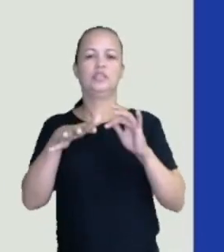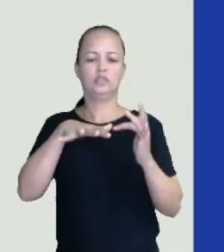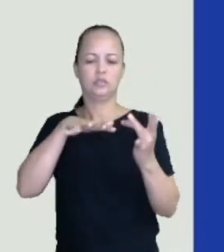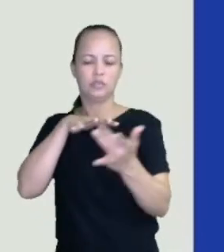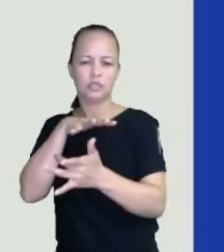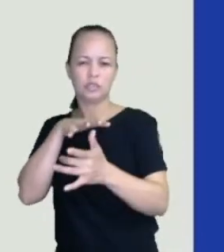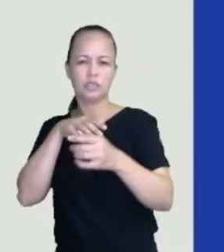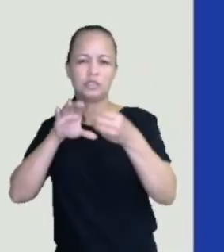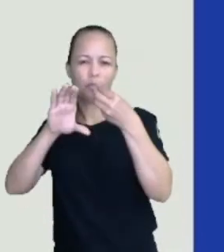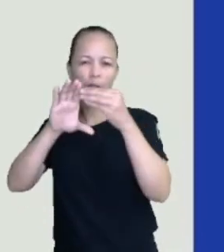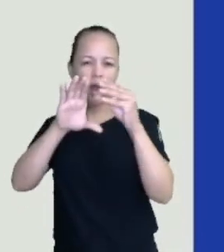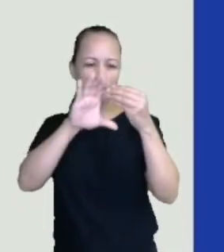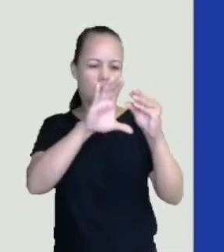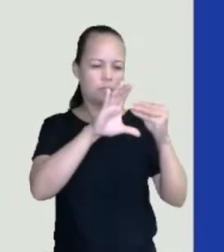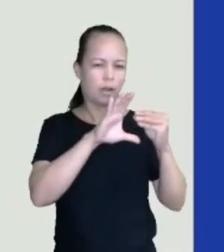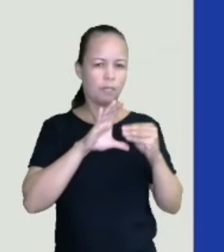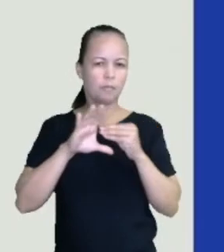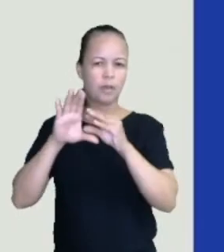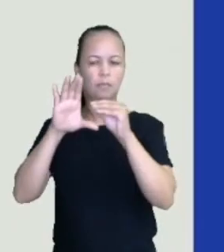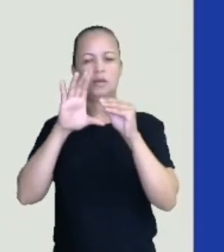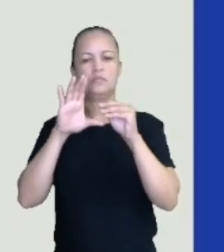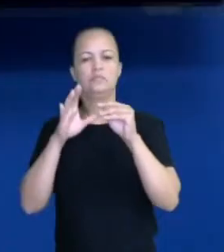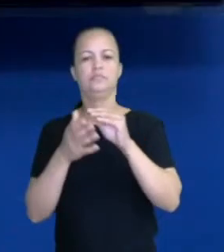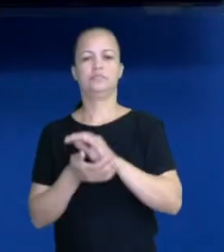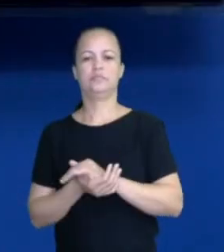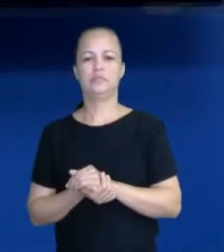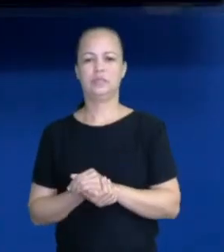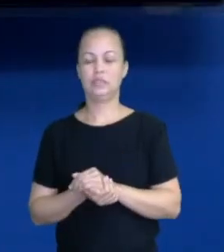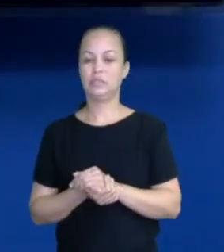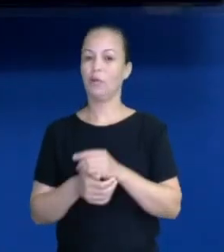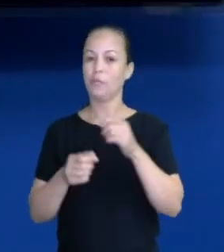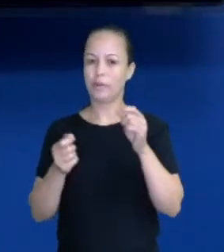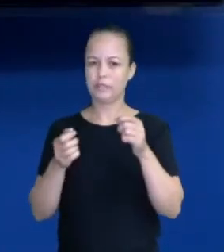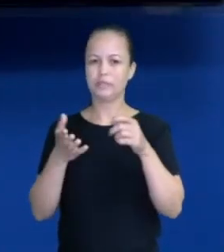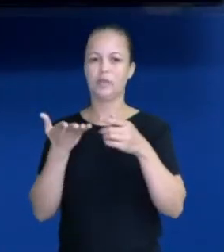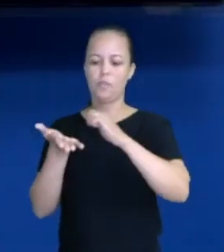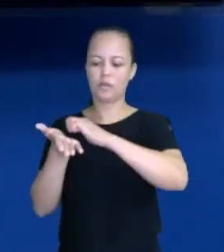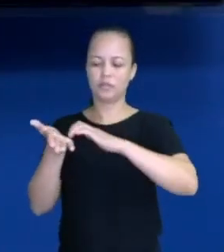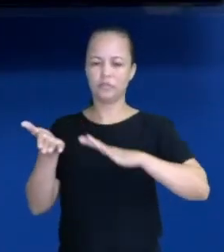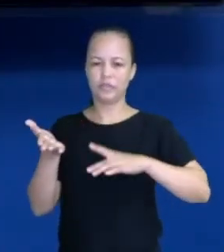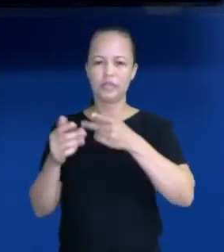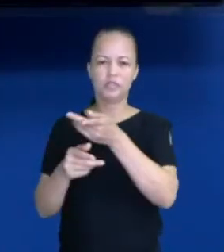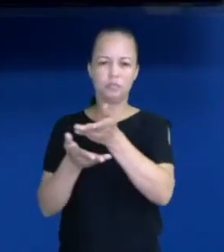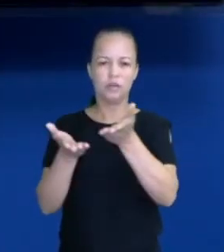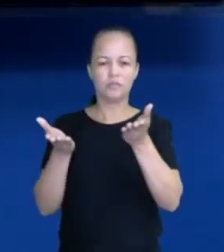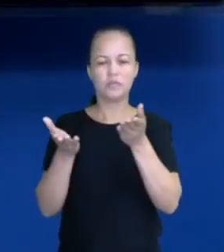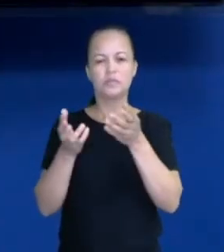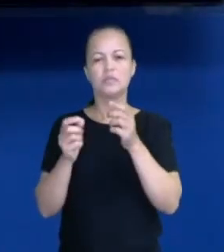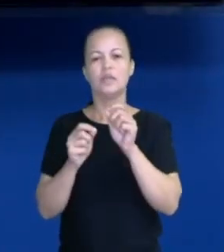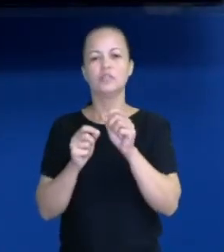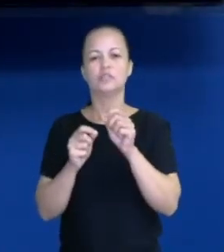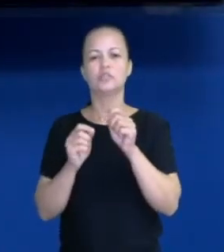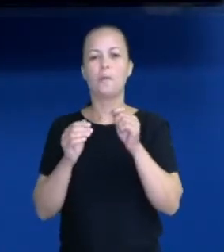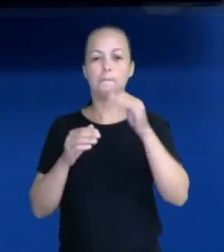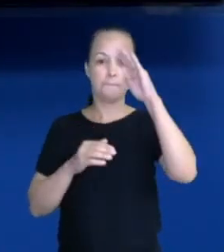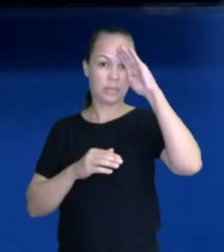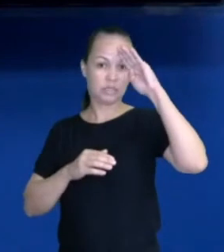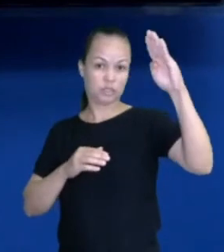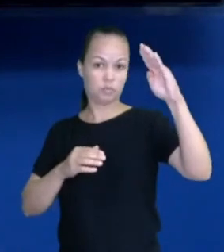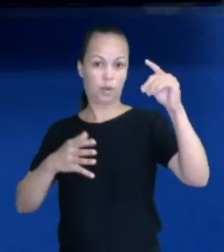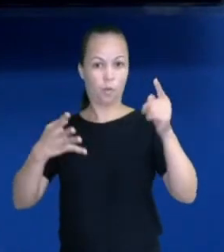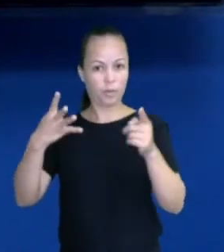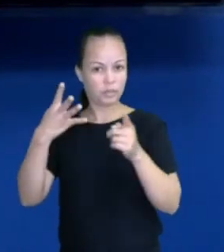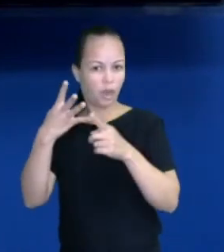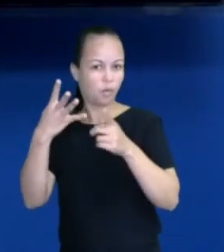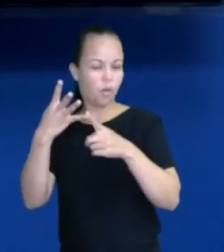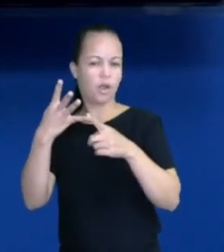mídia. Então, é esse exercício que eu deixo para vocês, principalmente nessa última questão, que é